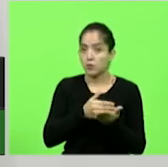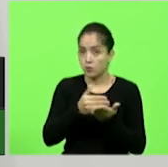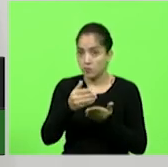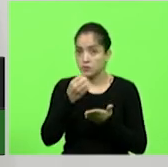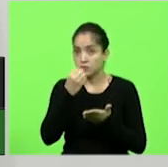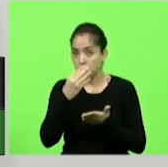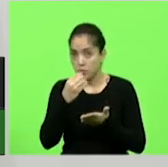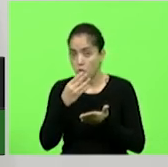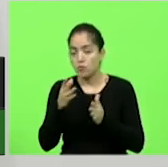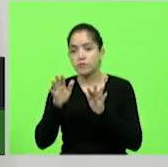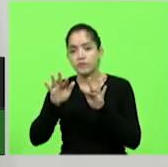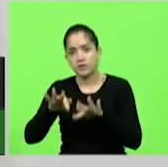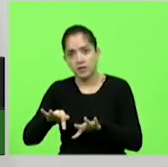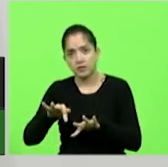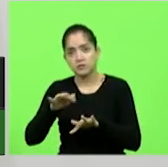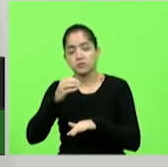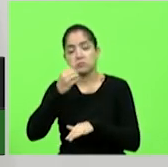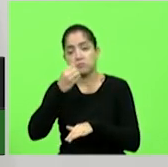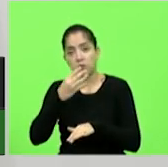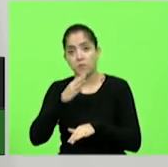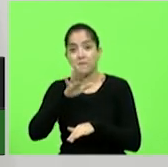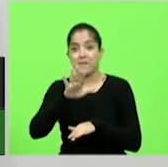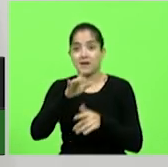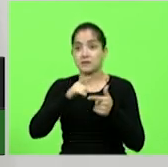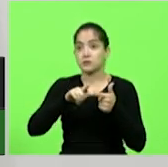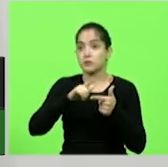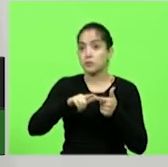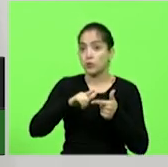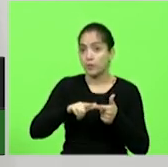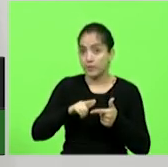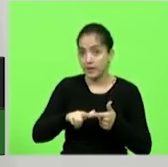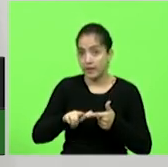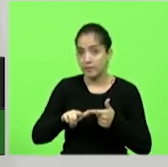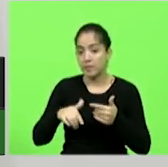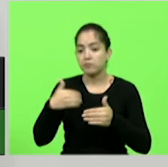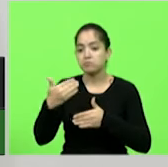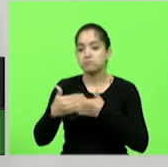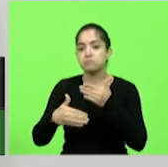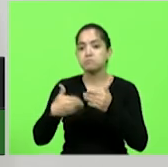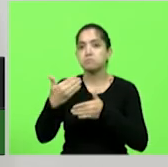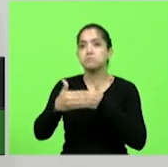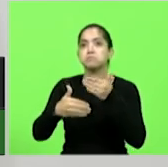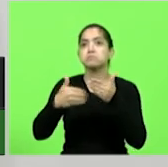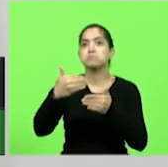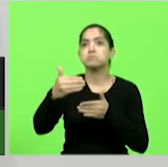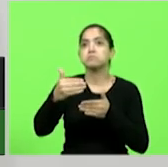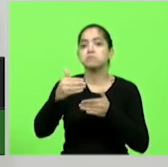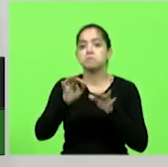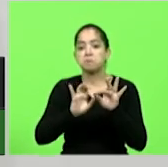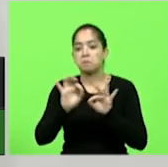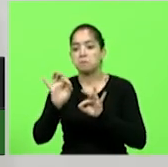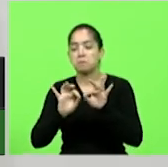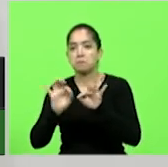terminou melhor ainda. O problema foi que depois fizeram uns acertos aí que